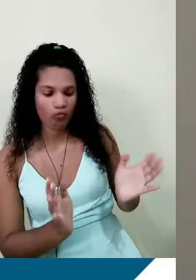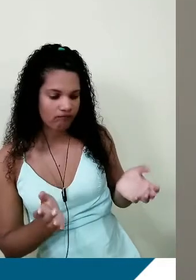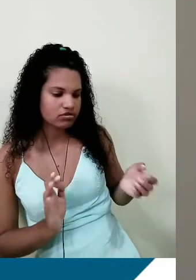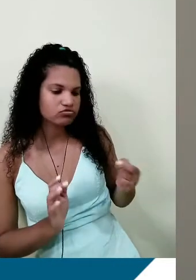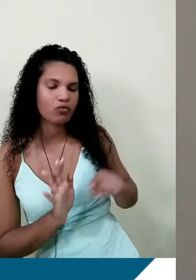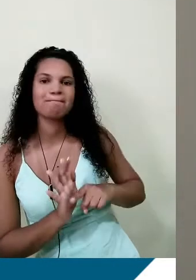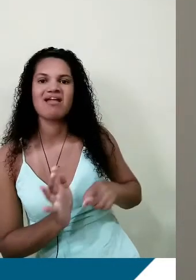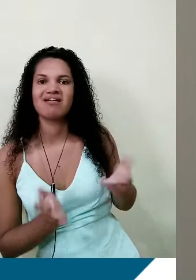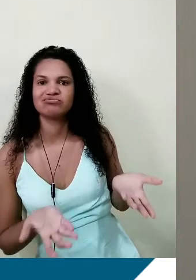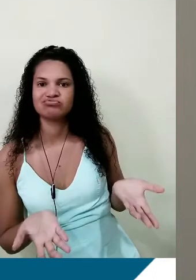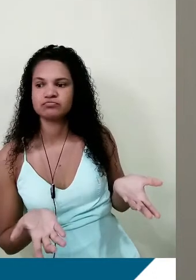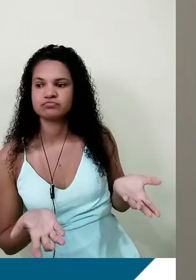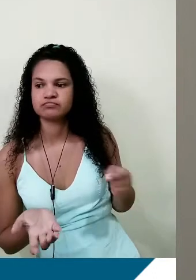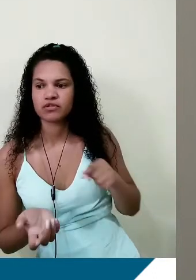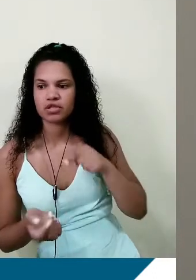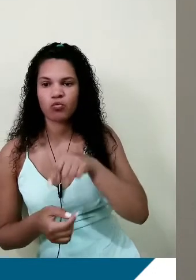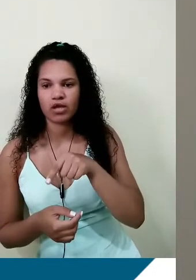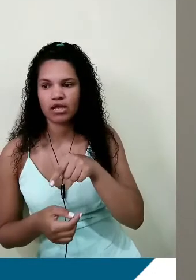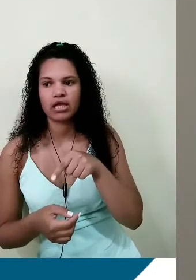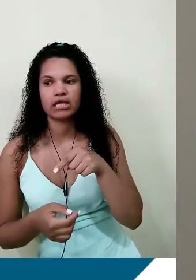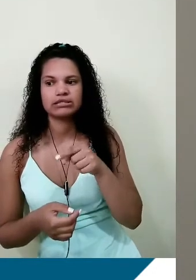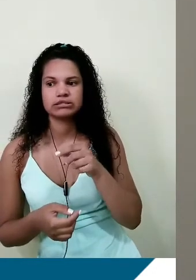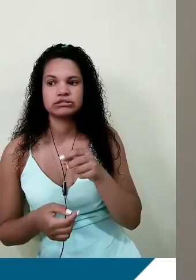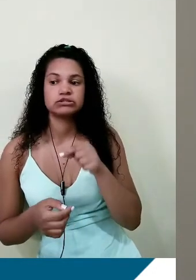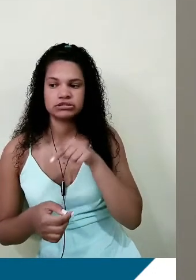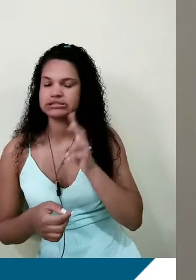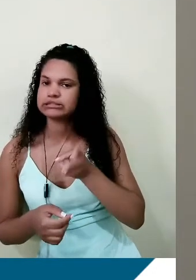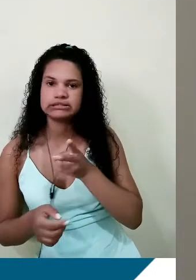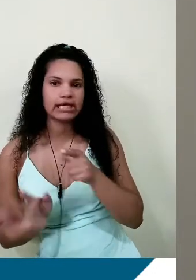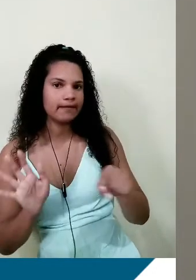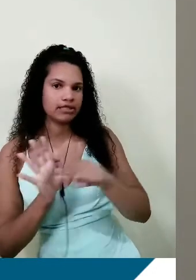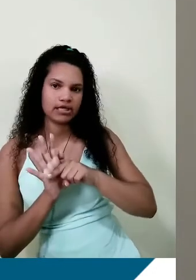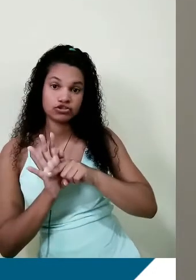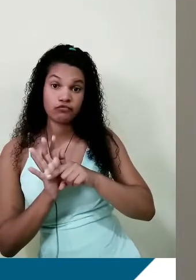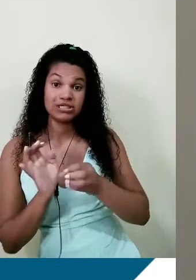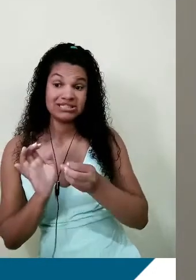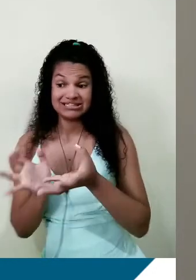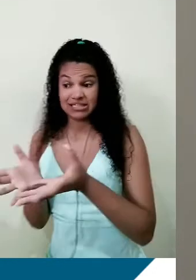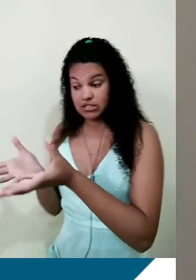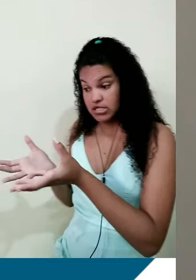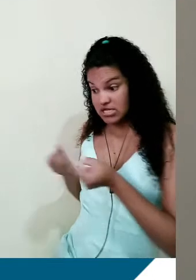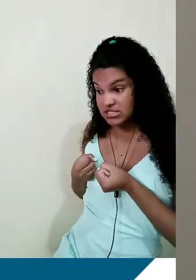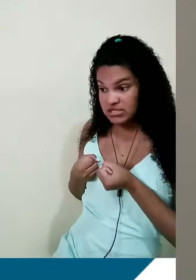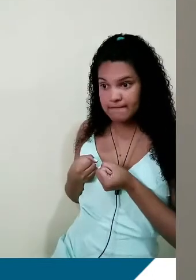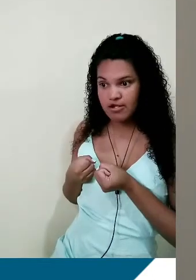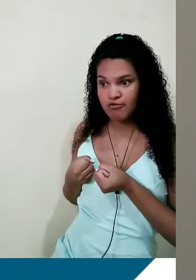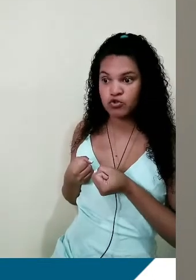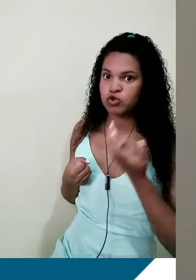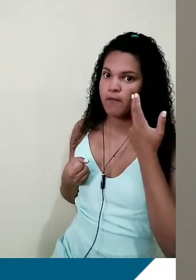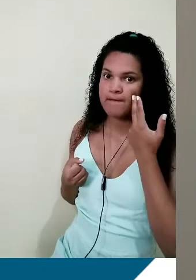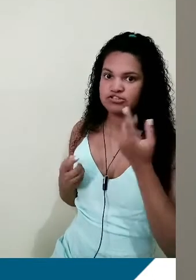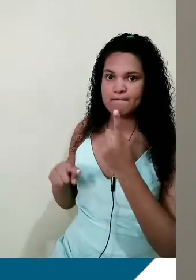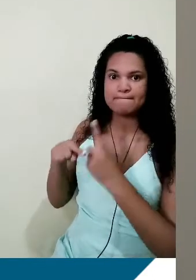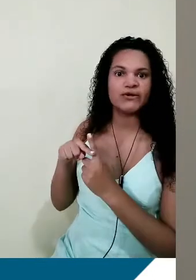valor aqui se torna negativo, enquanto quem recebe, tipicamente, é um valor positivo,